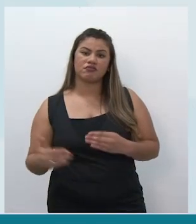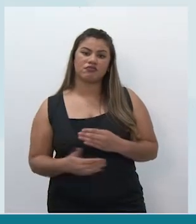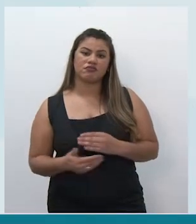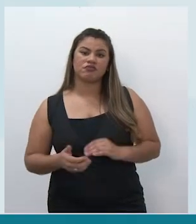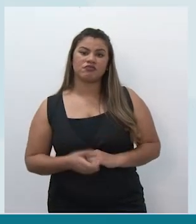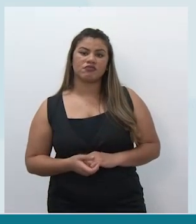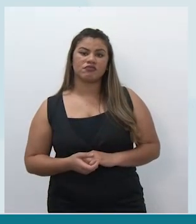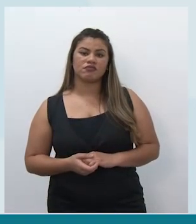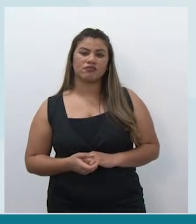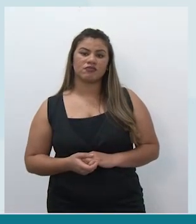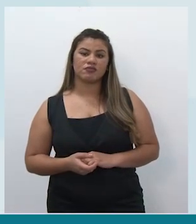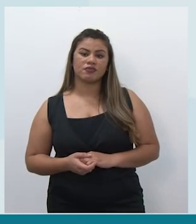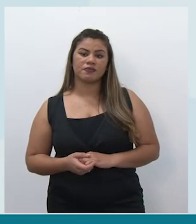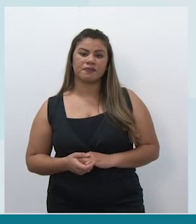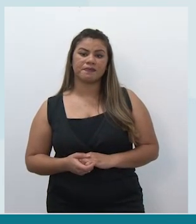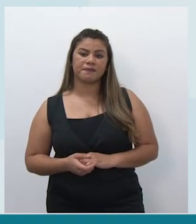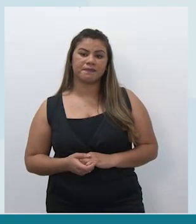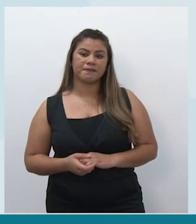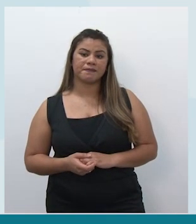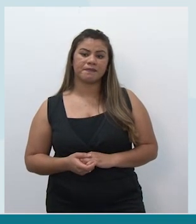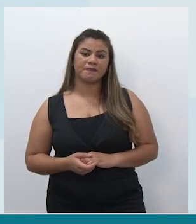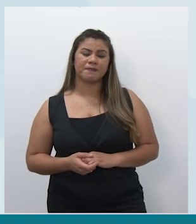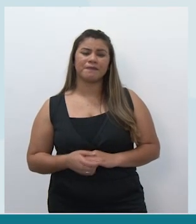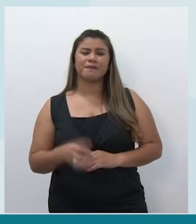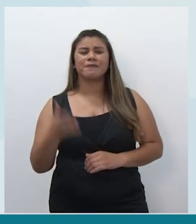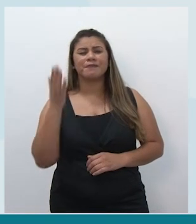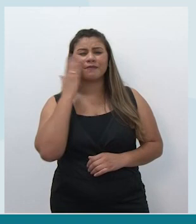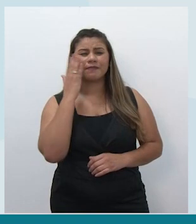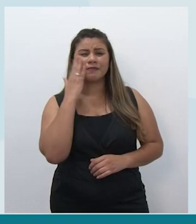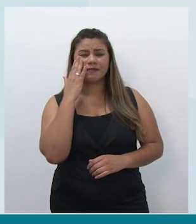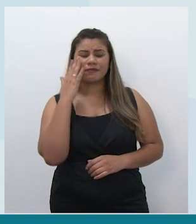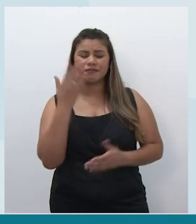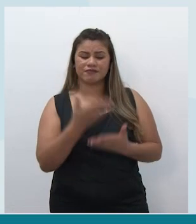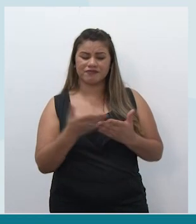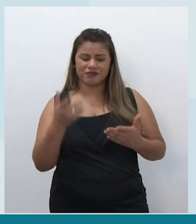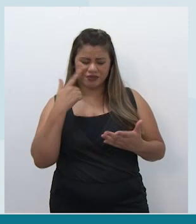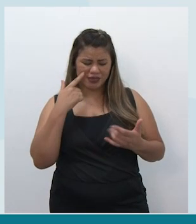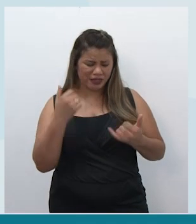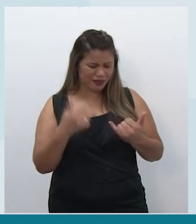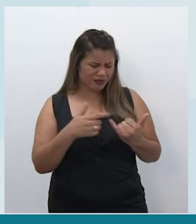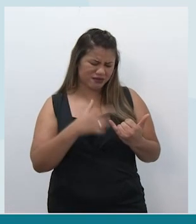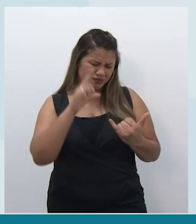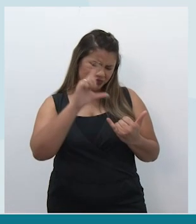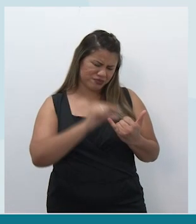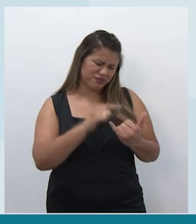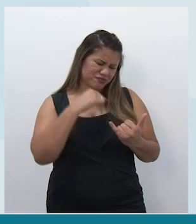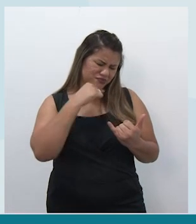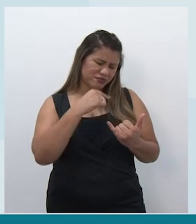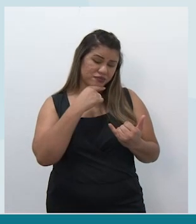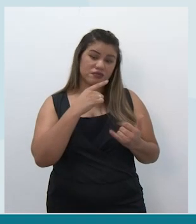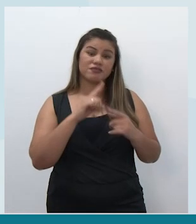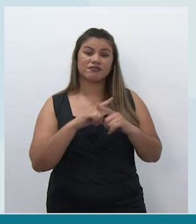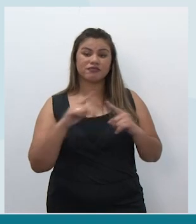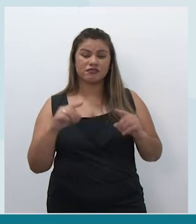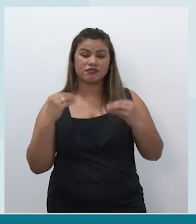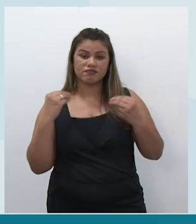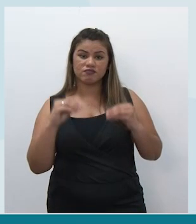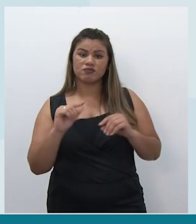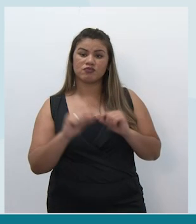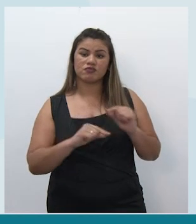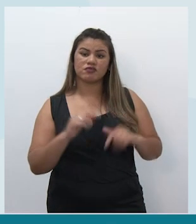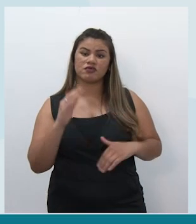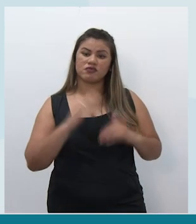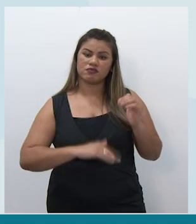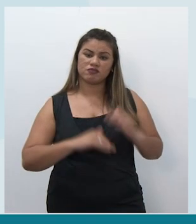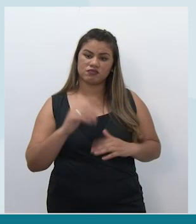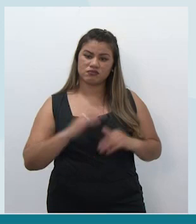favor. Sei que está minúsculo, vocês vão brigar comigo, está difícil de enxergar, mas é o seguinte, aqui está colocado qual que é a competência